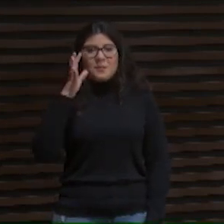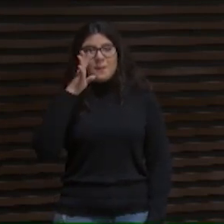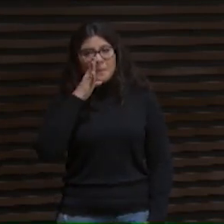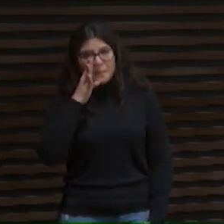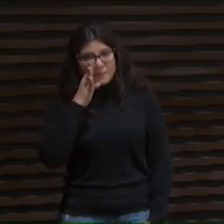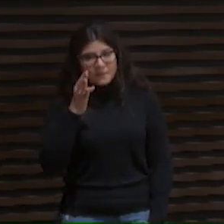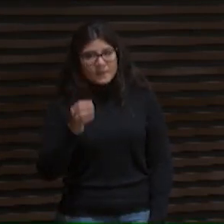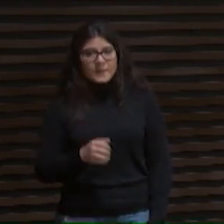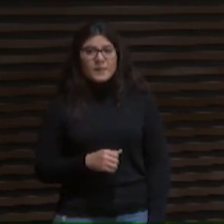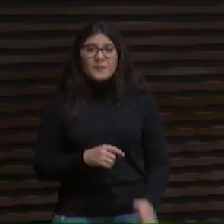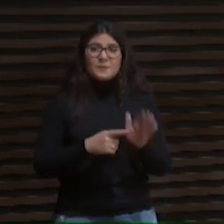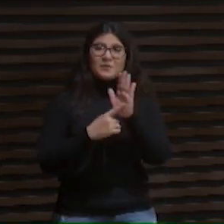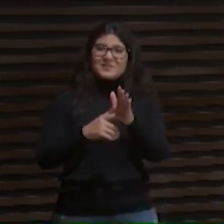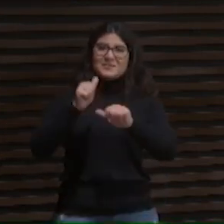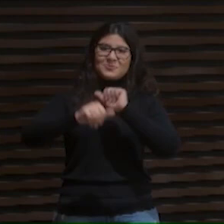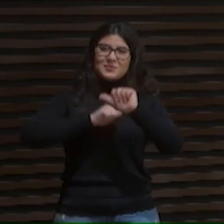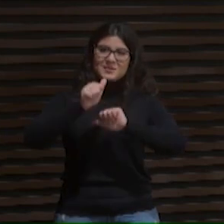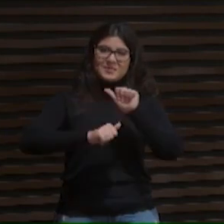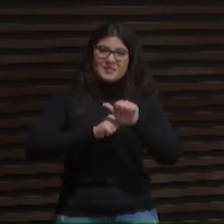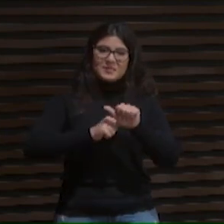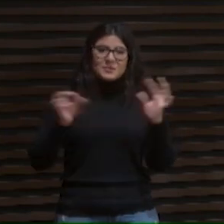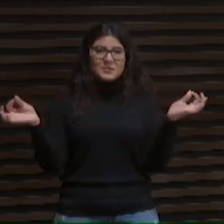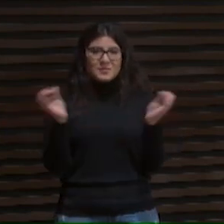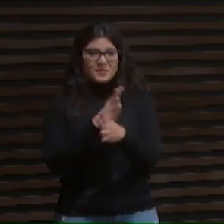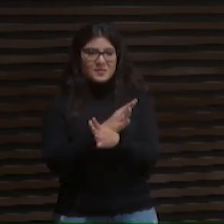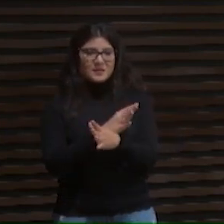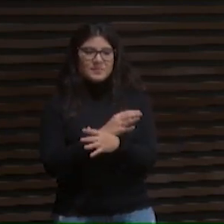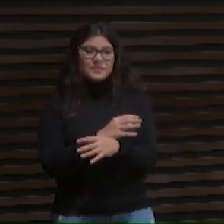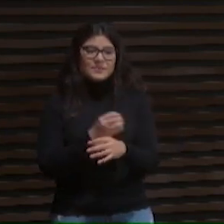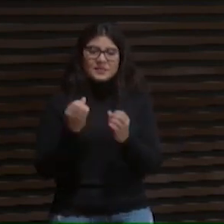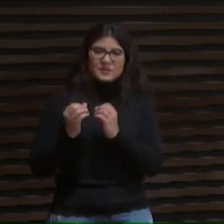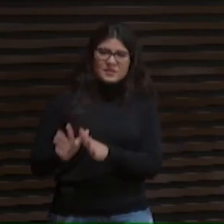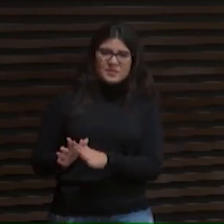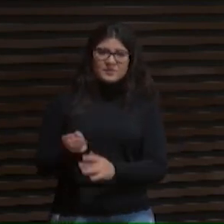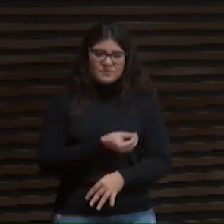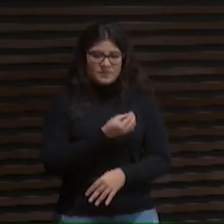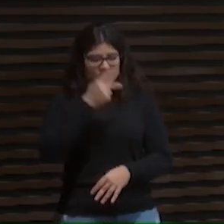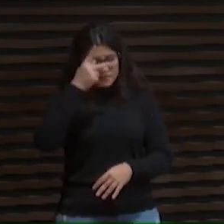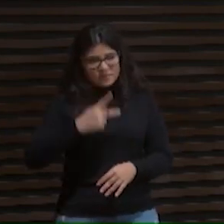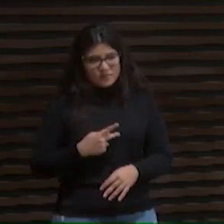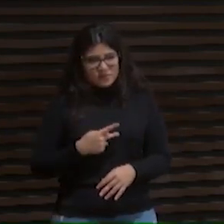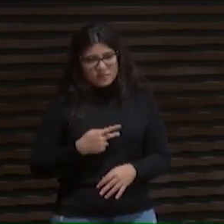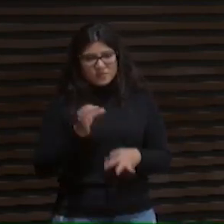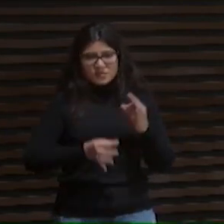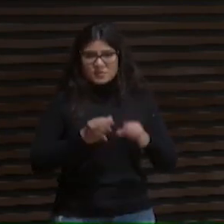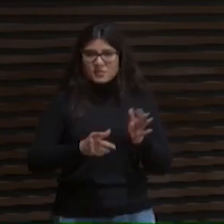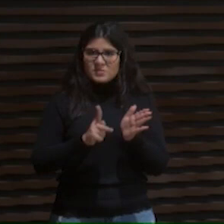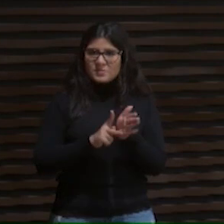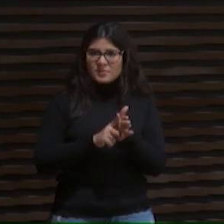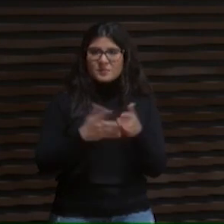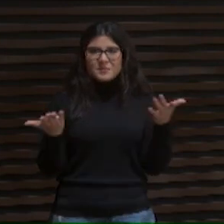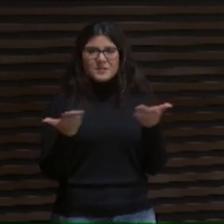A alteração de rumo é completa. Deixa-se de viver para si, norteado pela justiça própria,